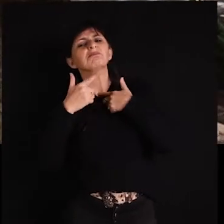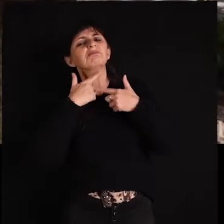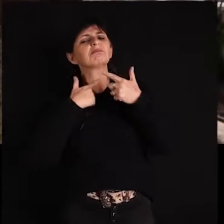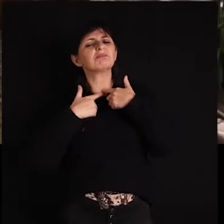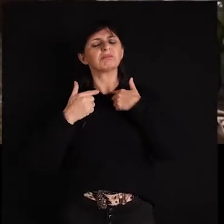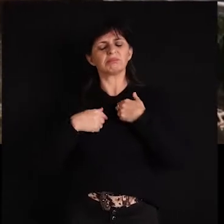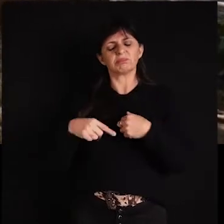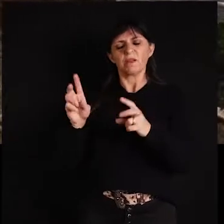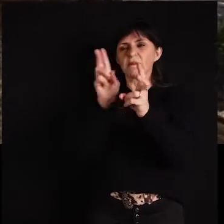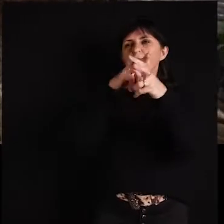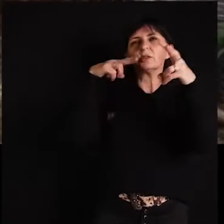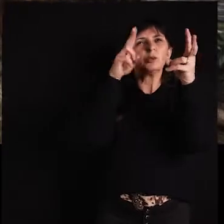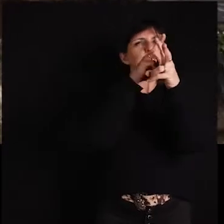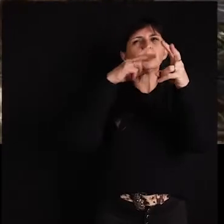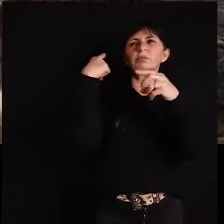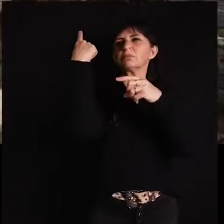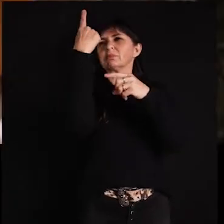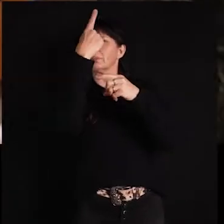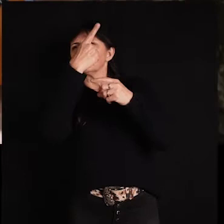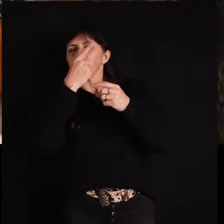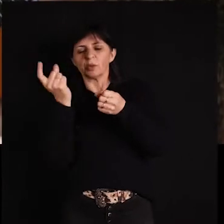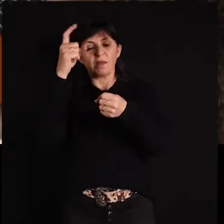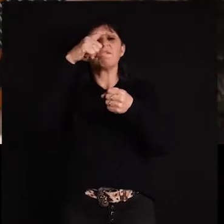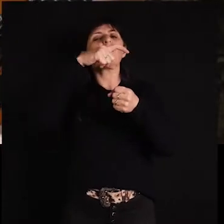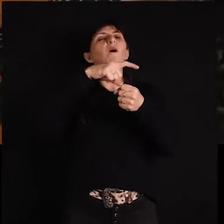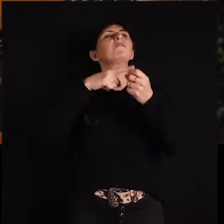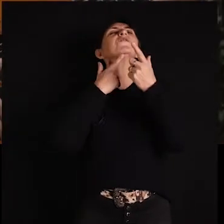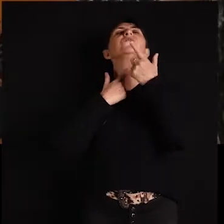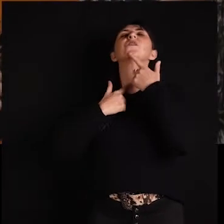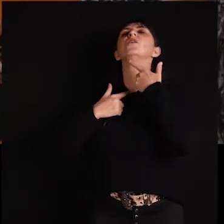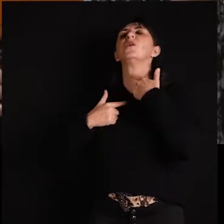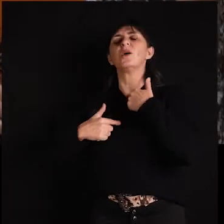Só o vento de encontro ao rosto, devolve o gosto da